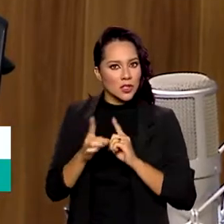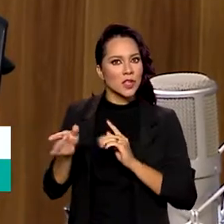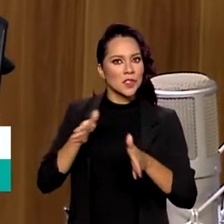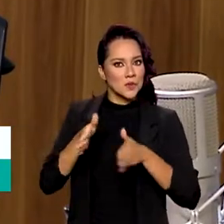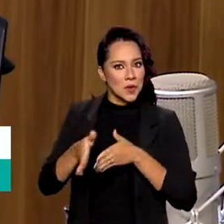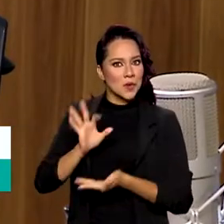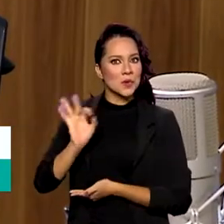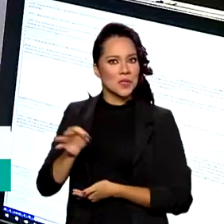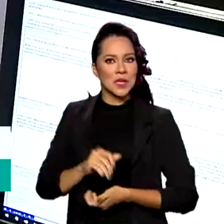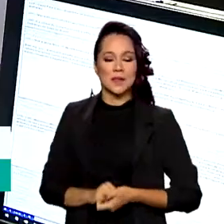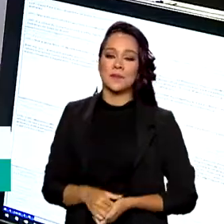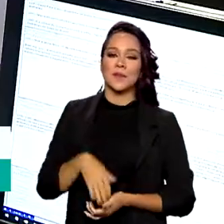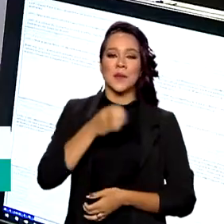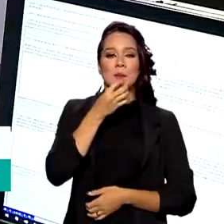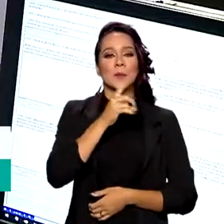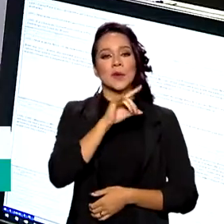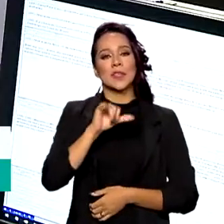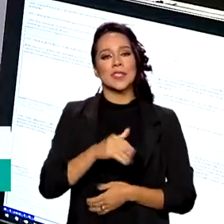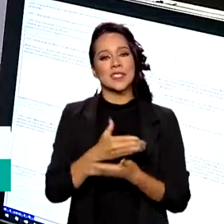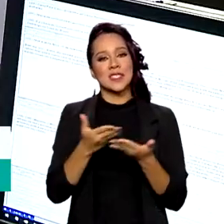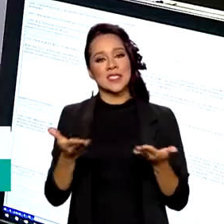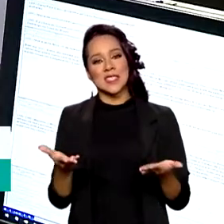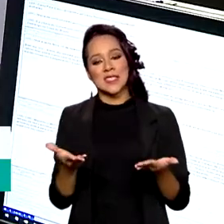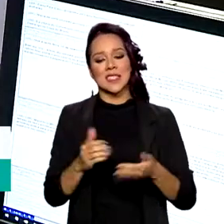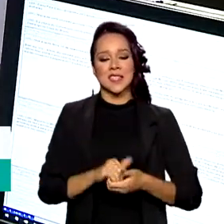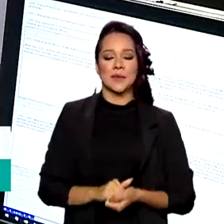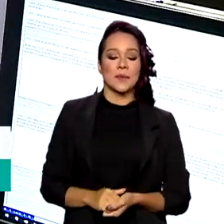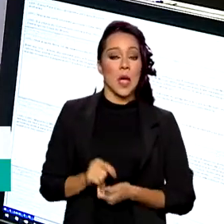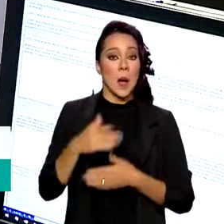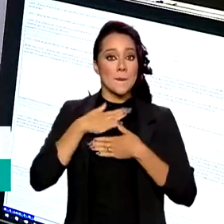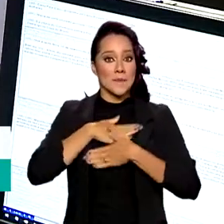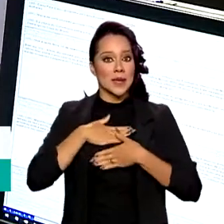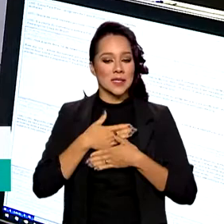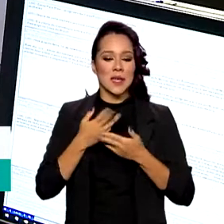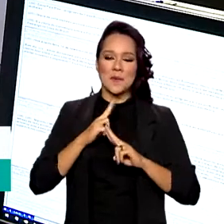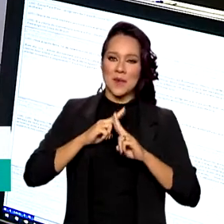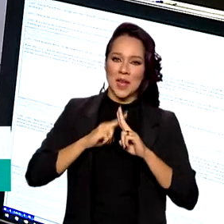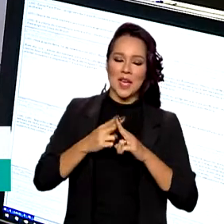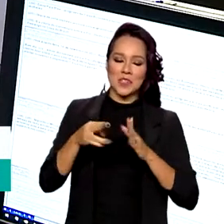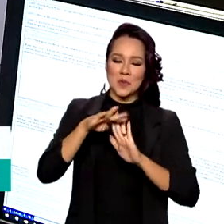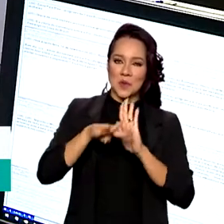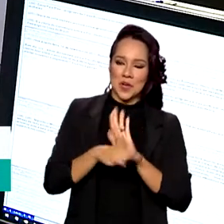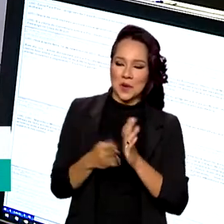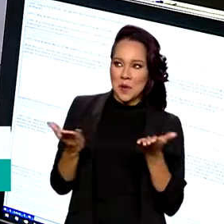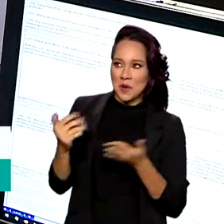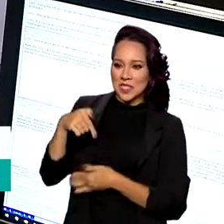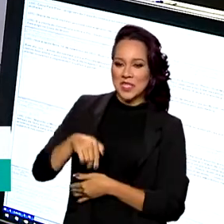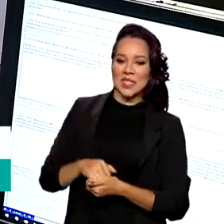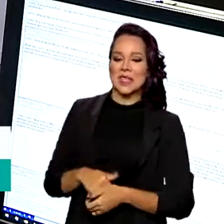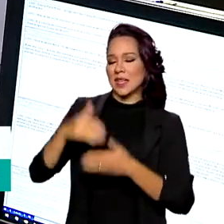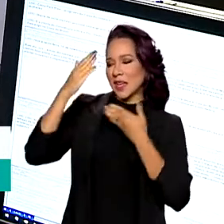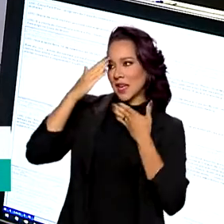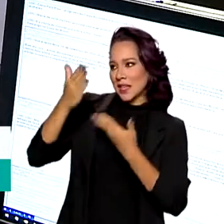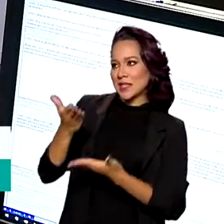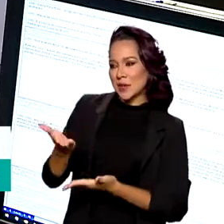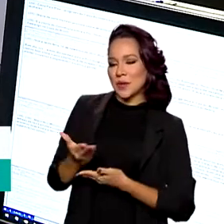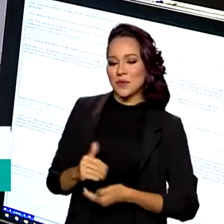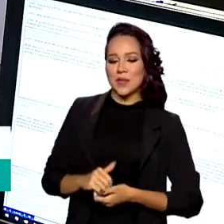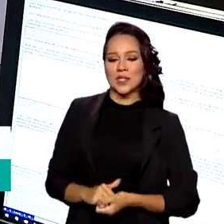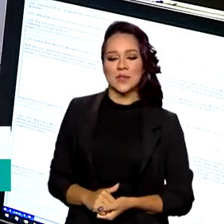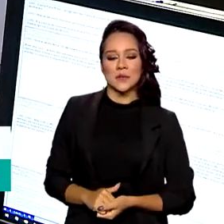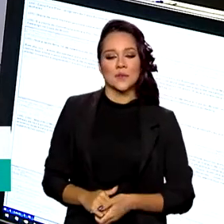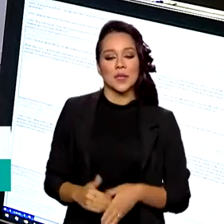né Bom dia Monique Bom dia Miguelzinho é um prazer fracasso tá no programa de vocês gostaria de agradecer o convite